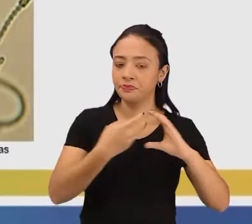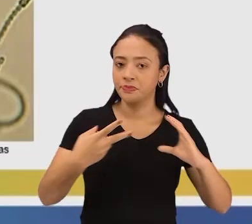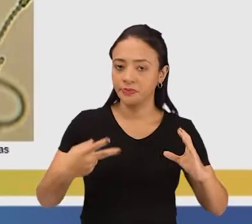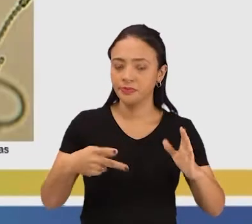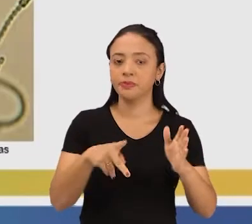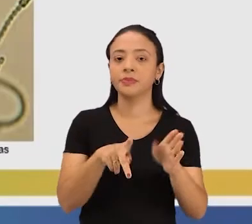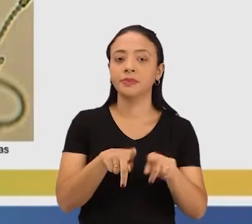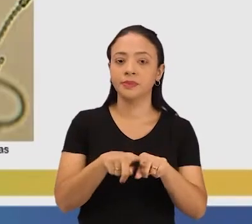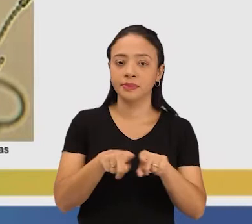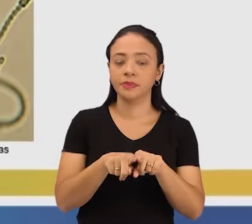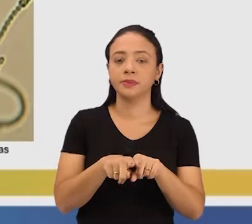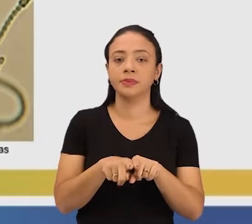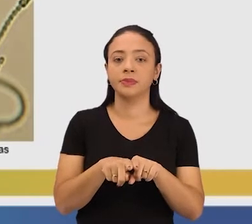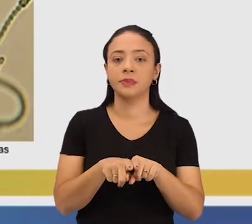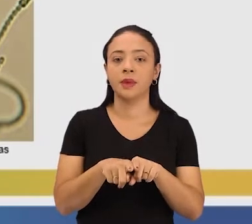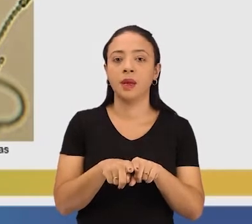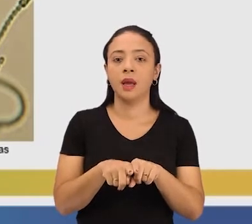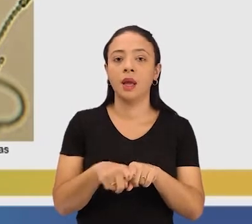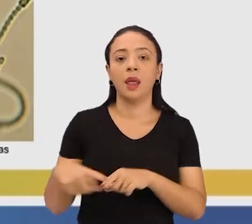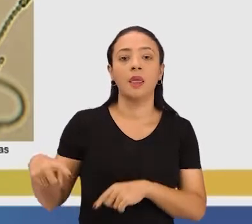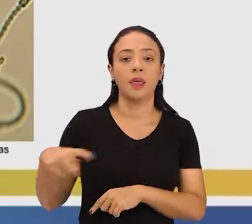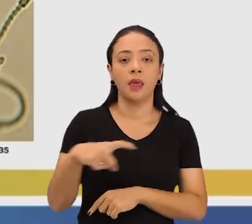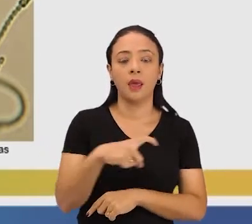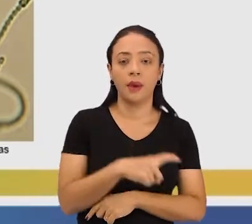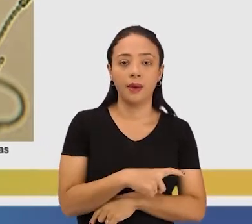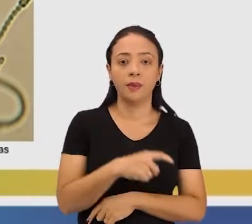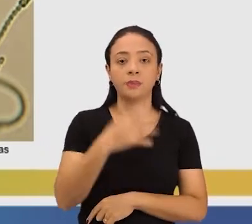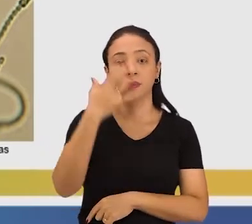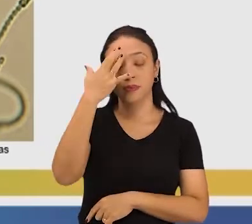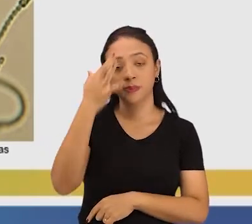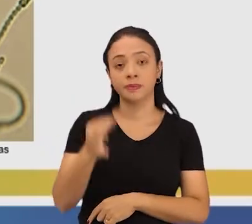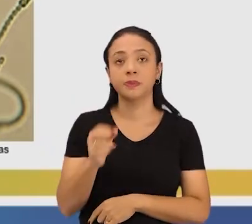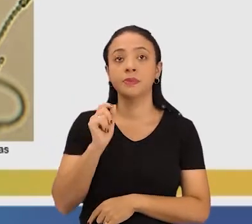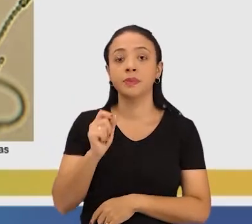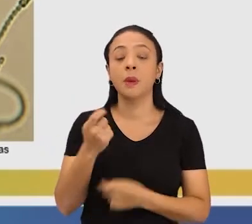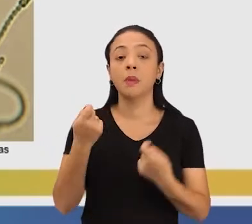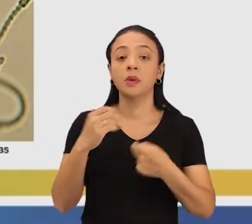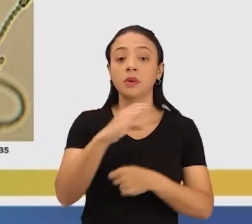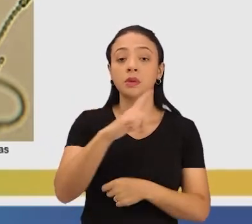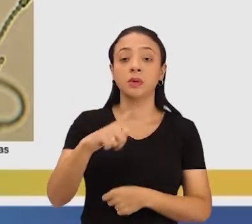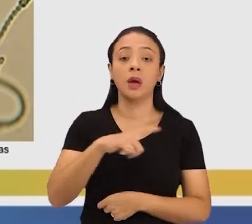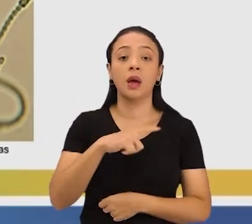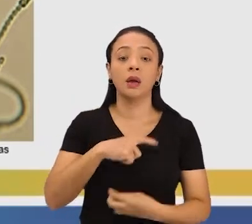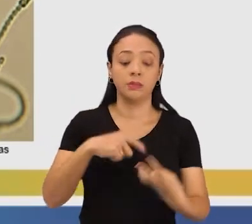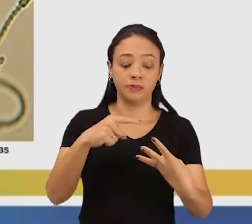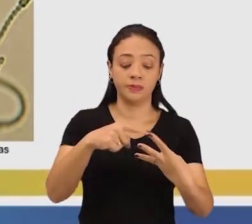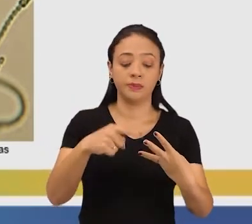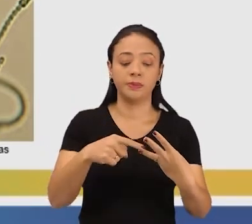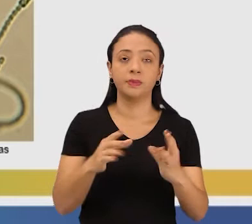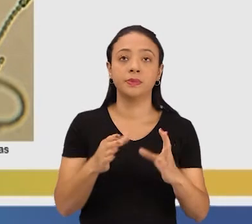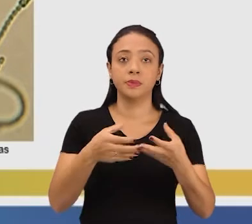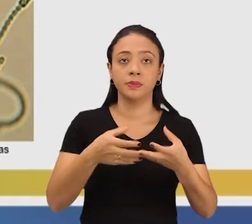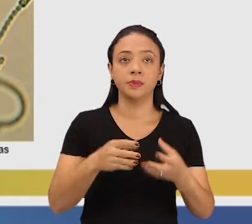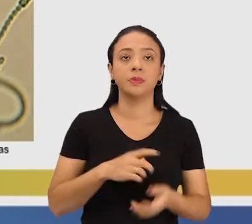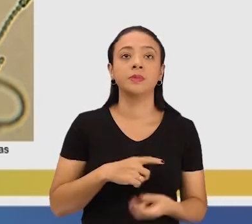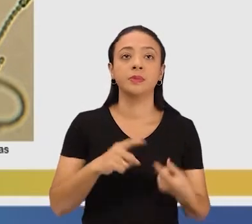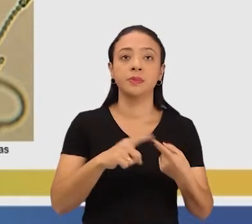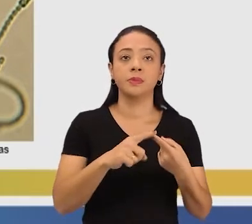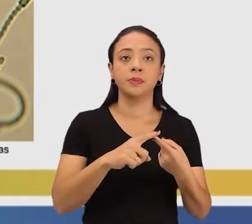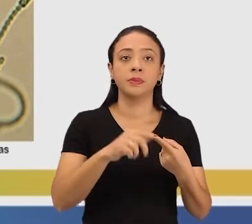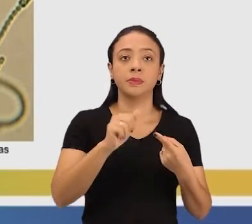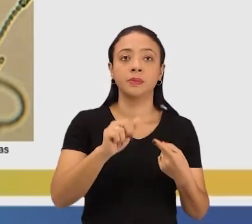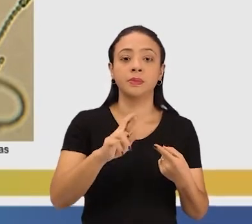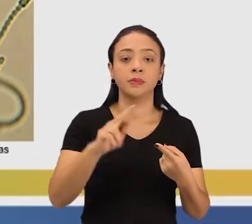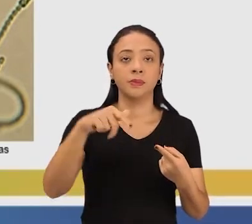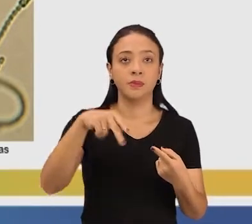das bactérias. O que é importante a gente saber? Que a gente pode classificar as bactérias em 3 grandes grupos. Temos aí o grupo